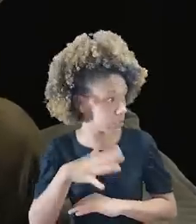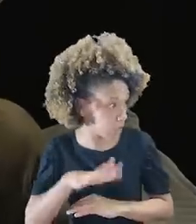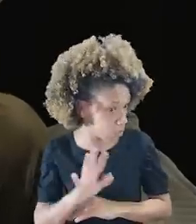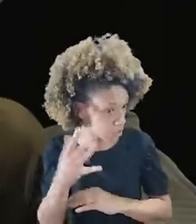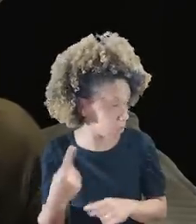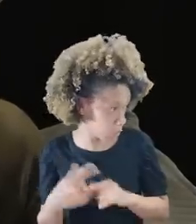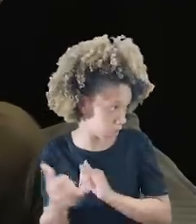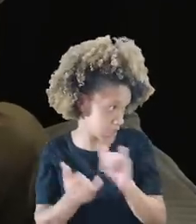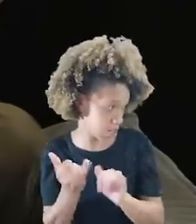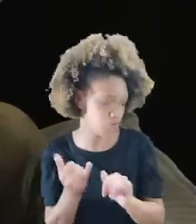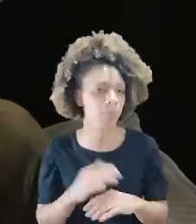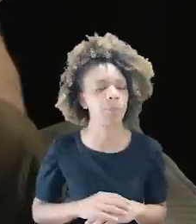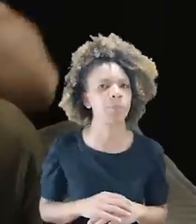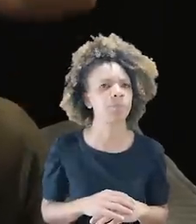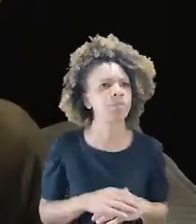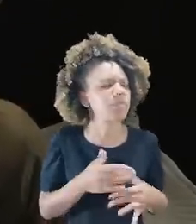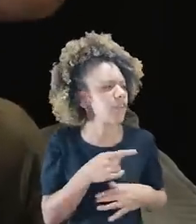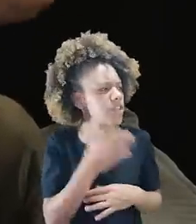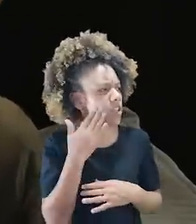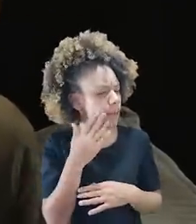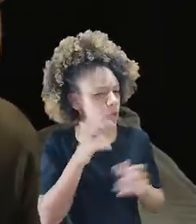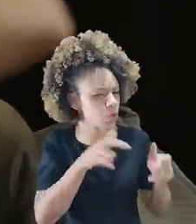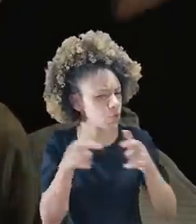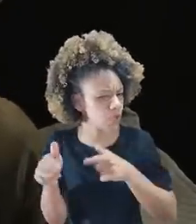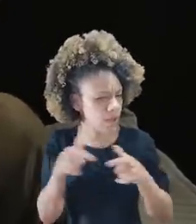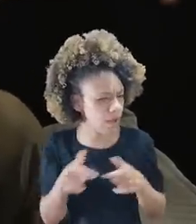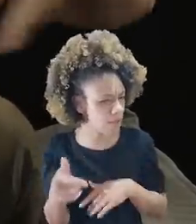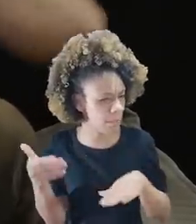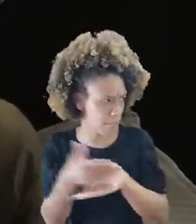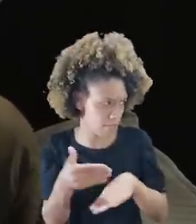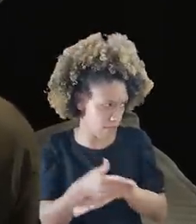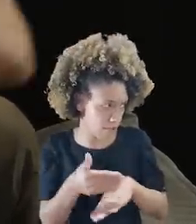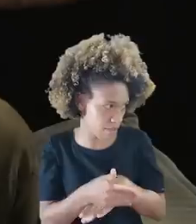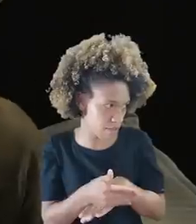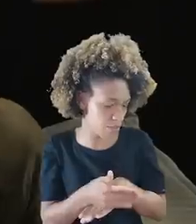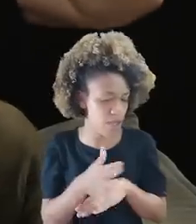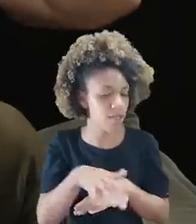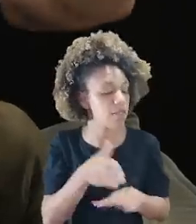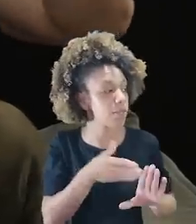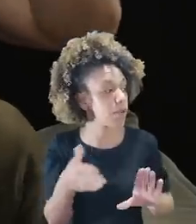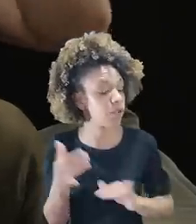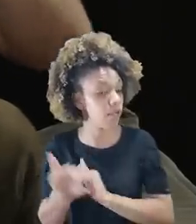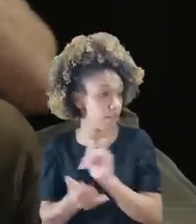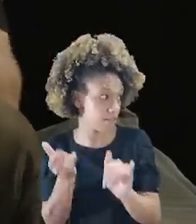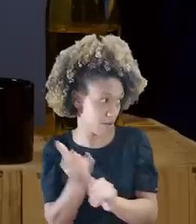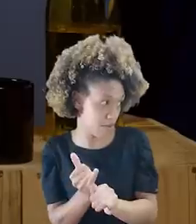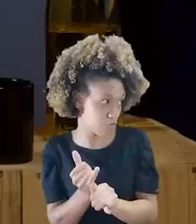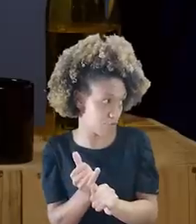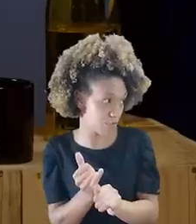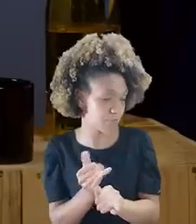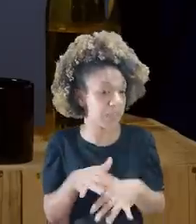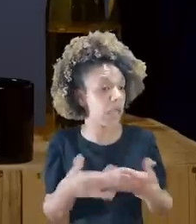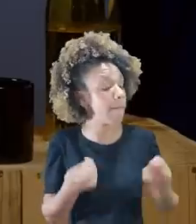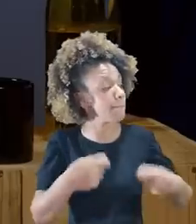precisa ter um Facebook para divulgar o vídeo você precisa ter um YouTube para postar o negócio até para você sair dessa coisa da televisão então mas